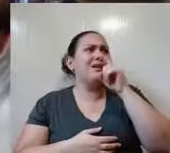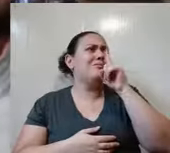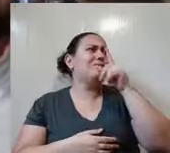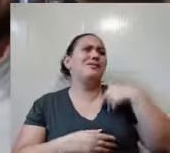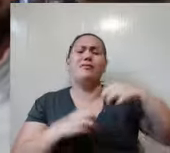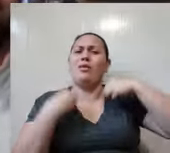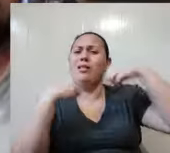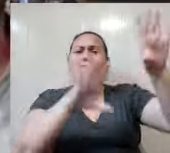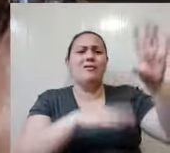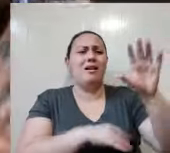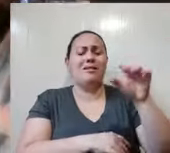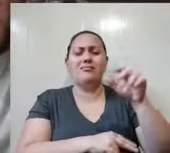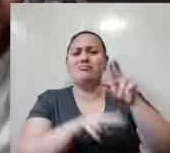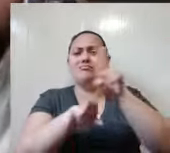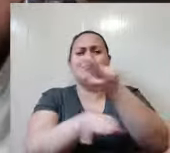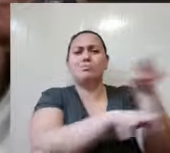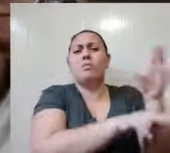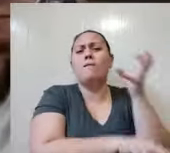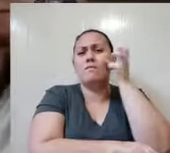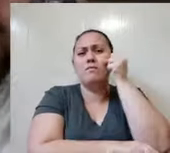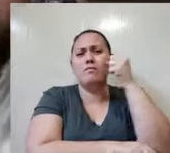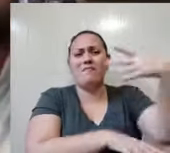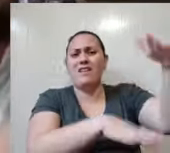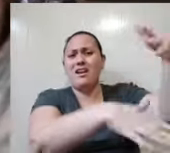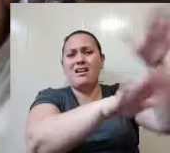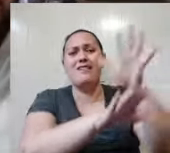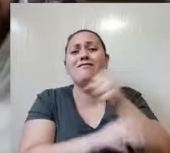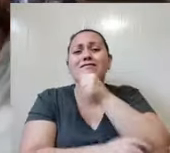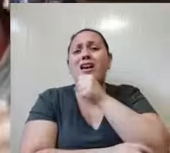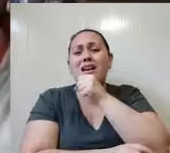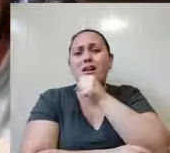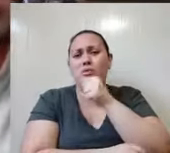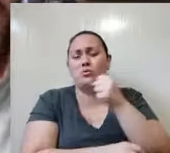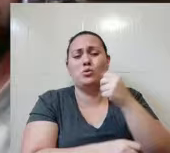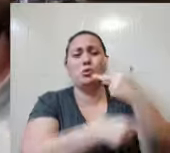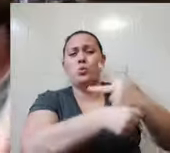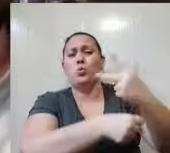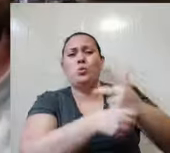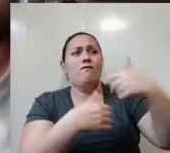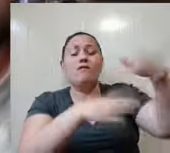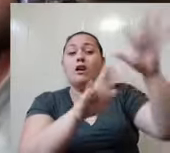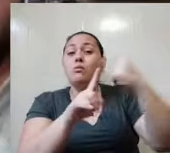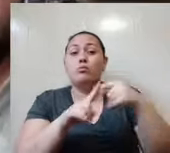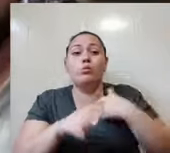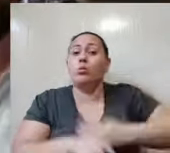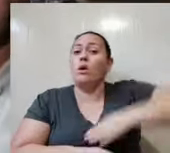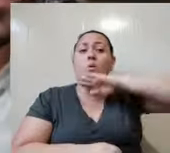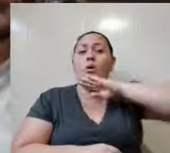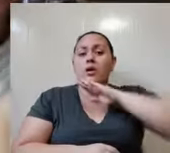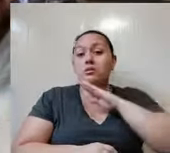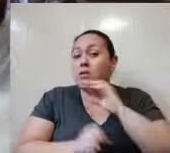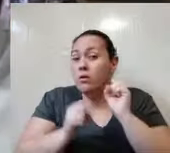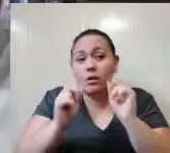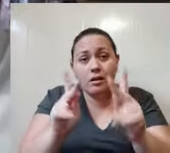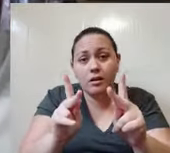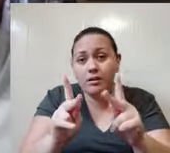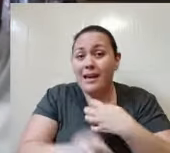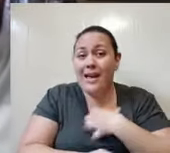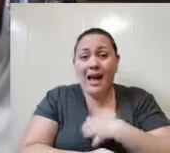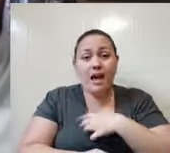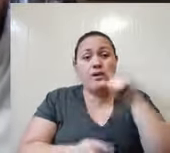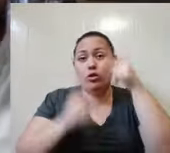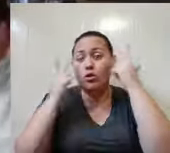porque eu não te aguento mais. E tá tudo bem. Porque raiva também é um sentimento normal. Claro que a gente não pode ir lá e dar na